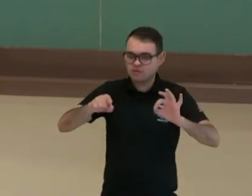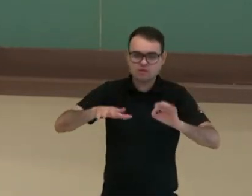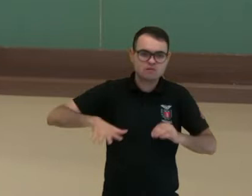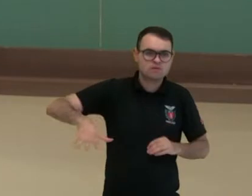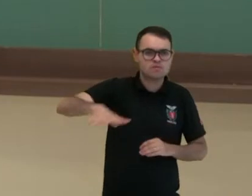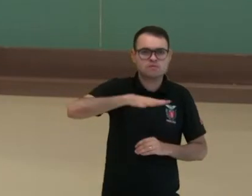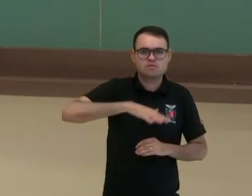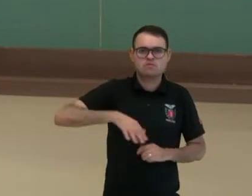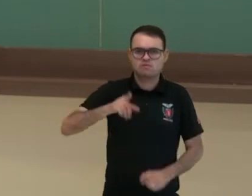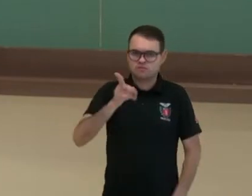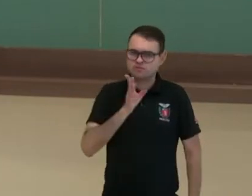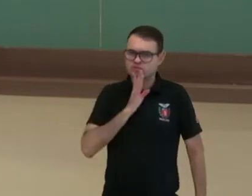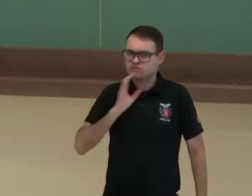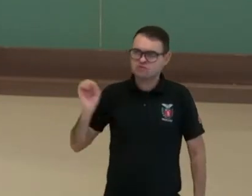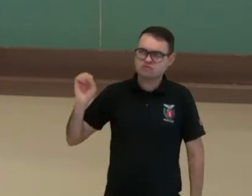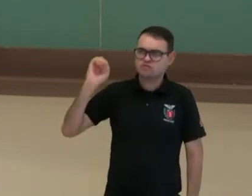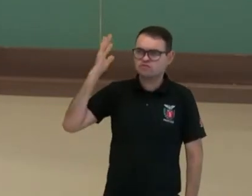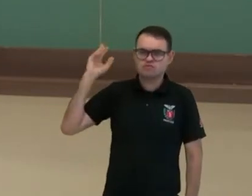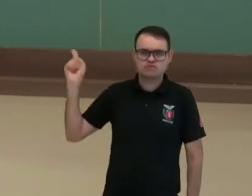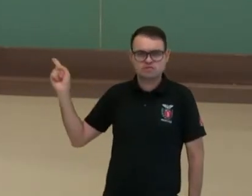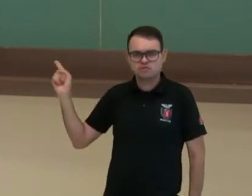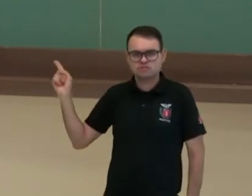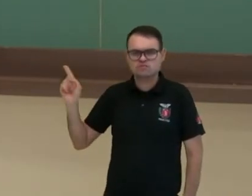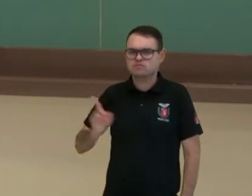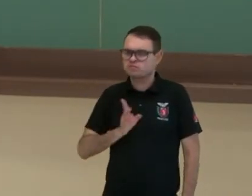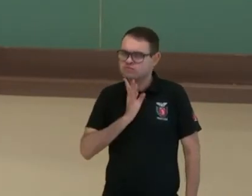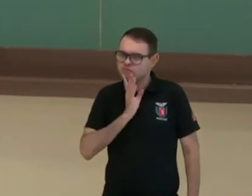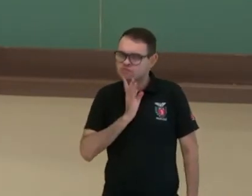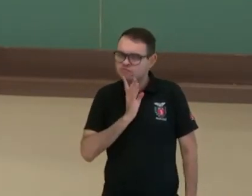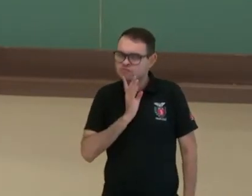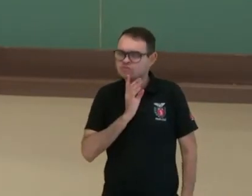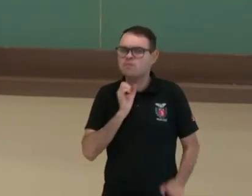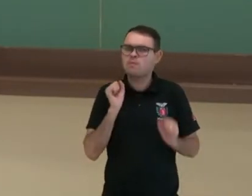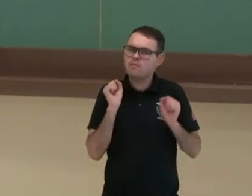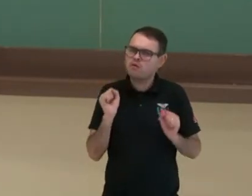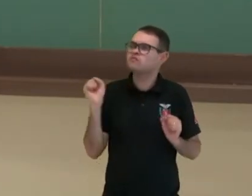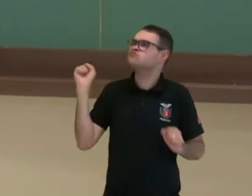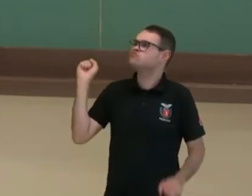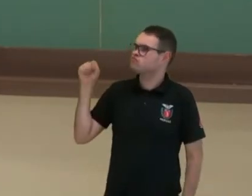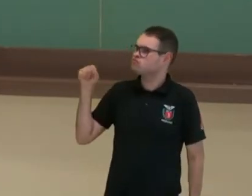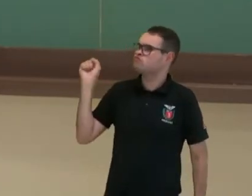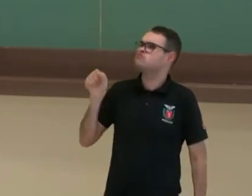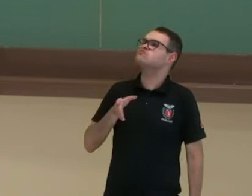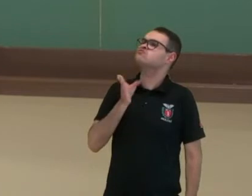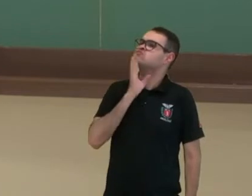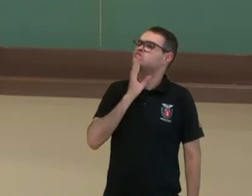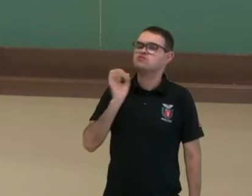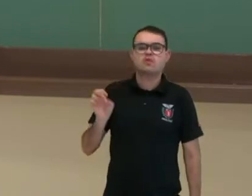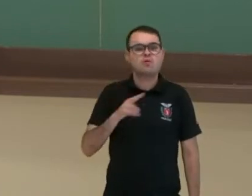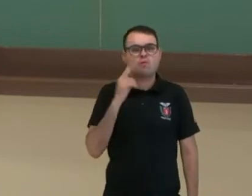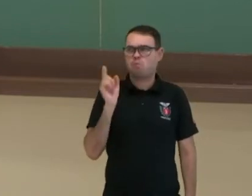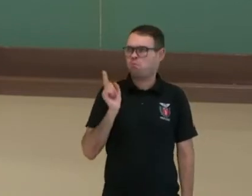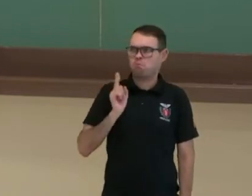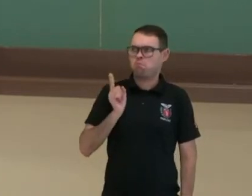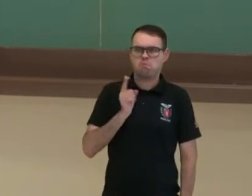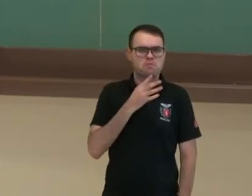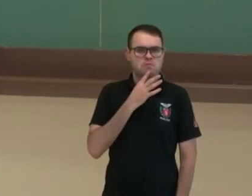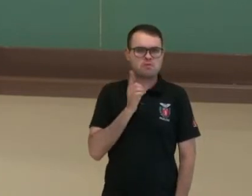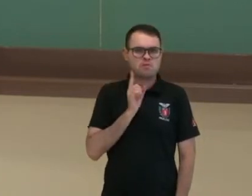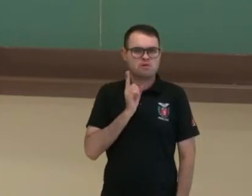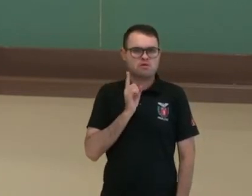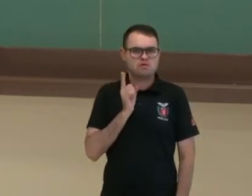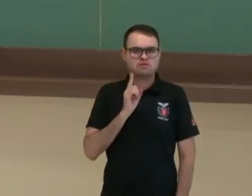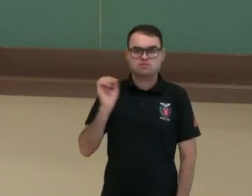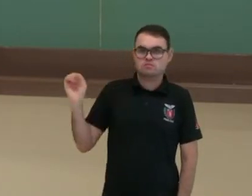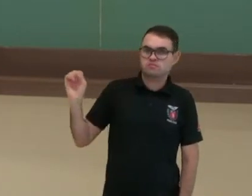você conhece o fenômeno natural representado na imagem? Você poderia ter dito sim ou não, dependendo se você conhece